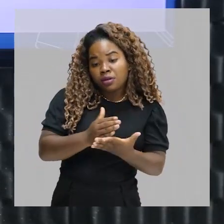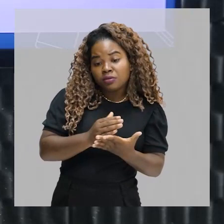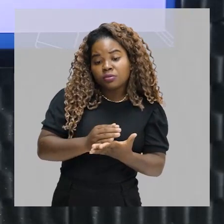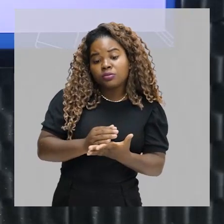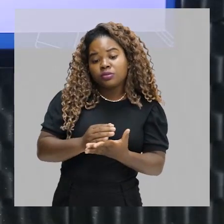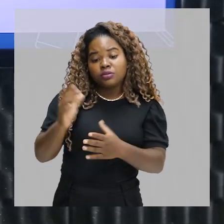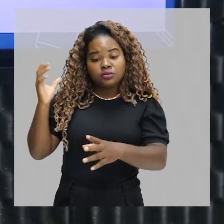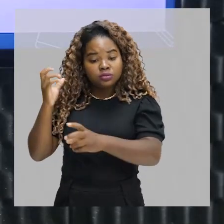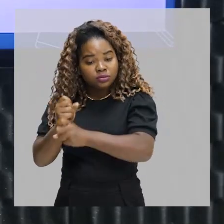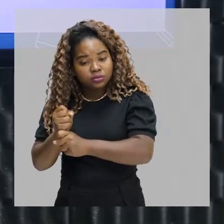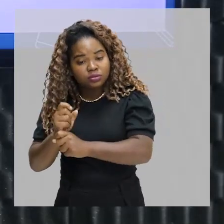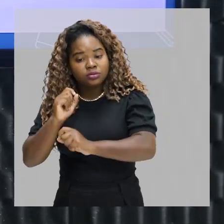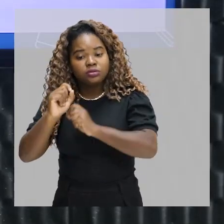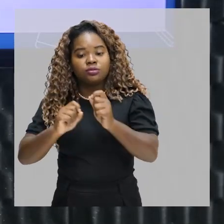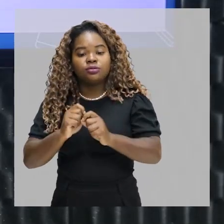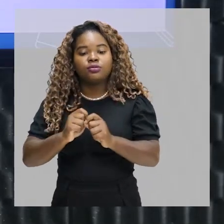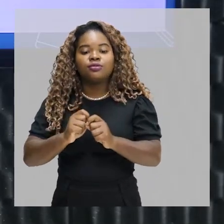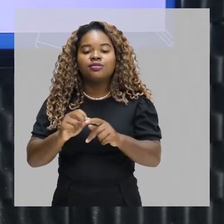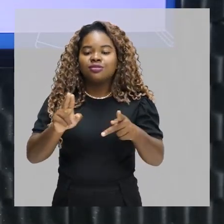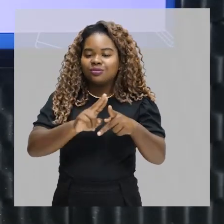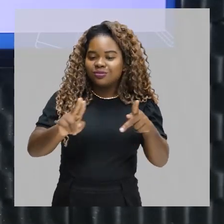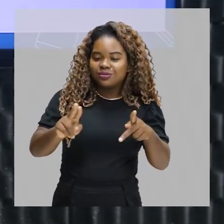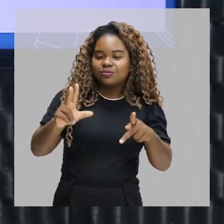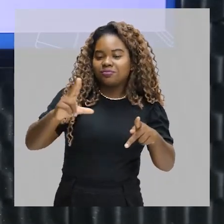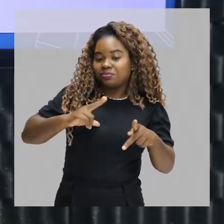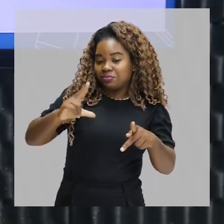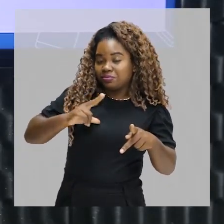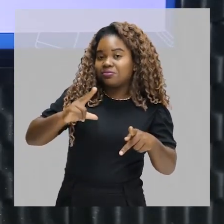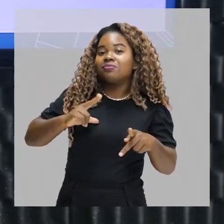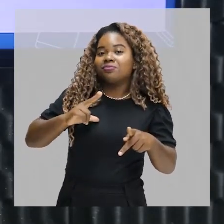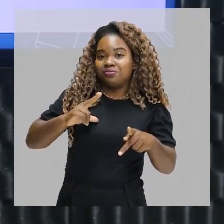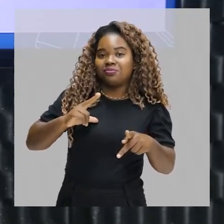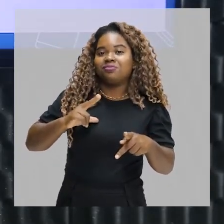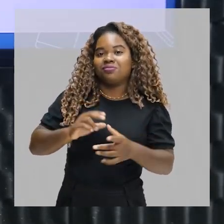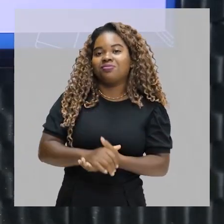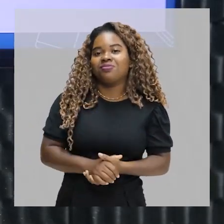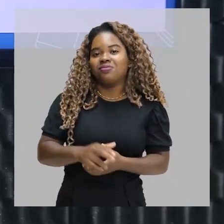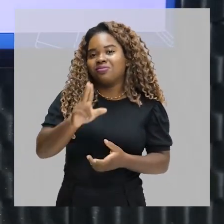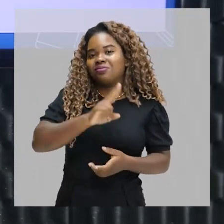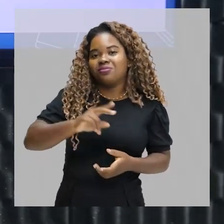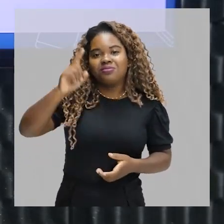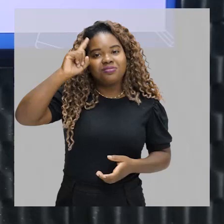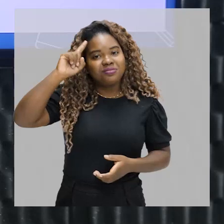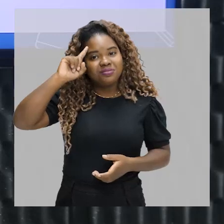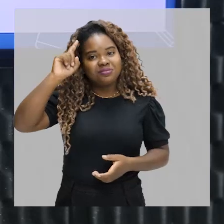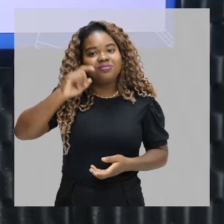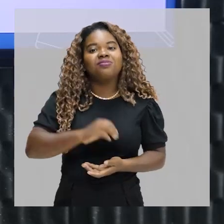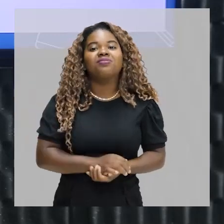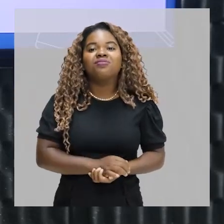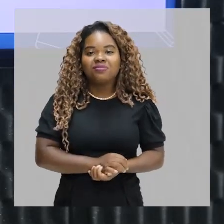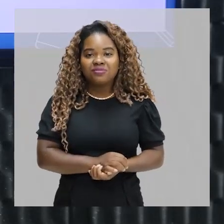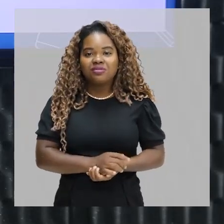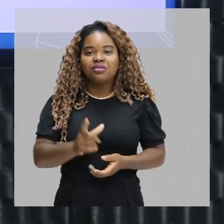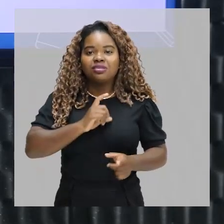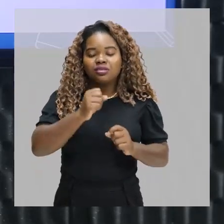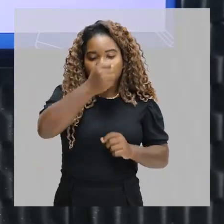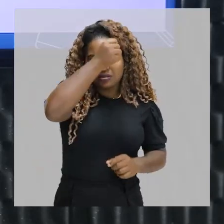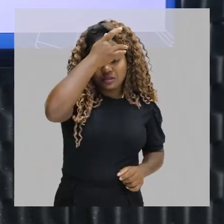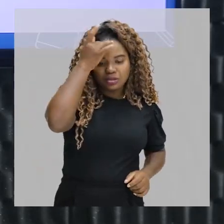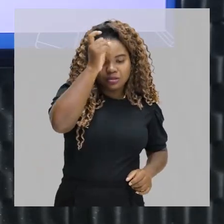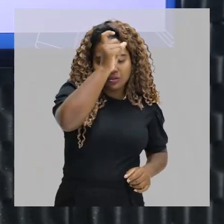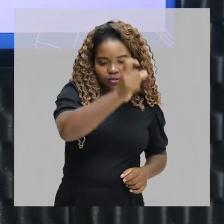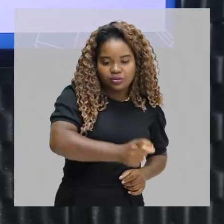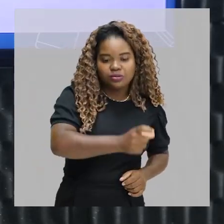com vocês dos pronomes pessoais, que são aqueles pronomes que nós utilizamos no dia a dia para nos referirmos ao sujeito